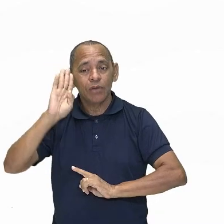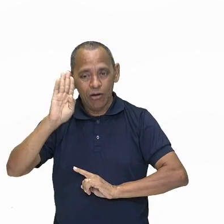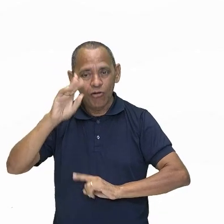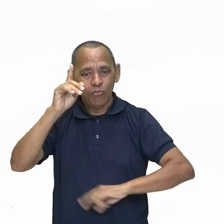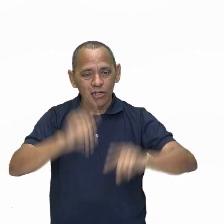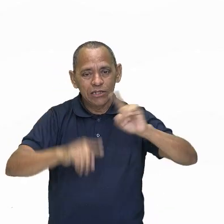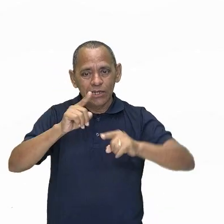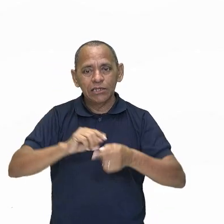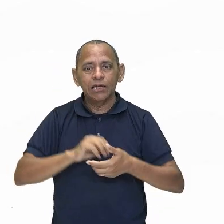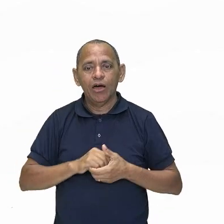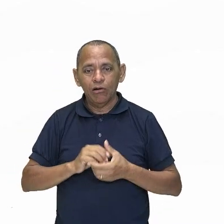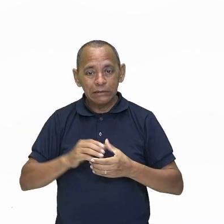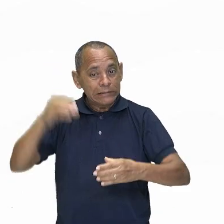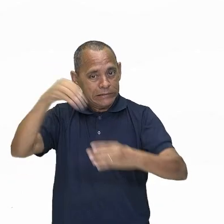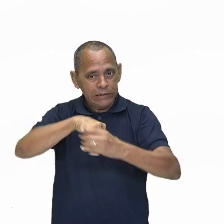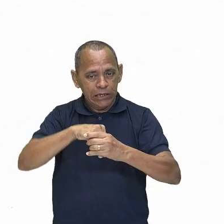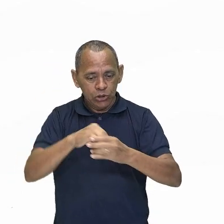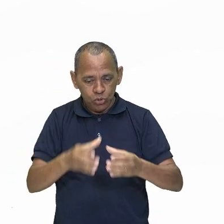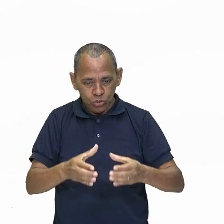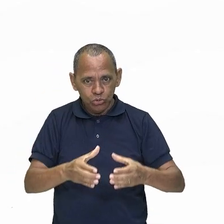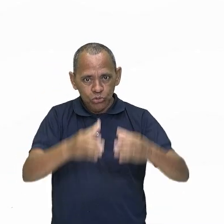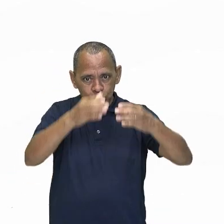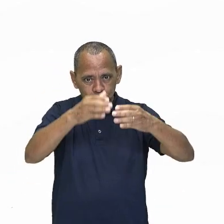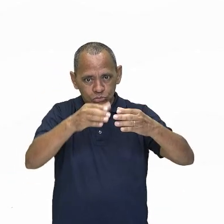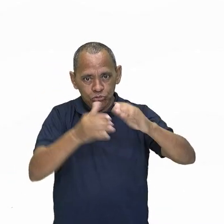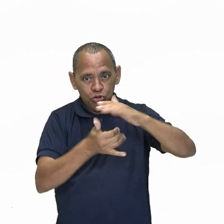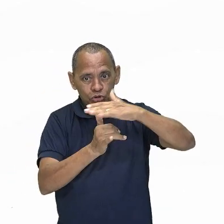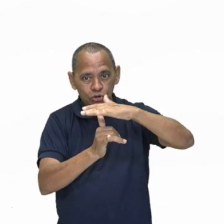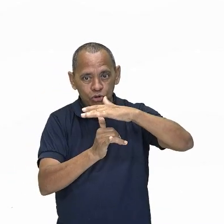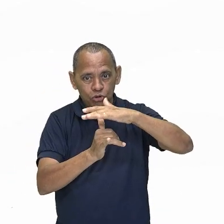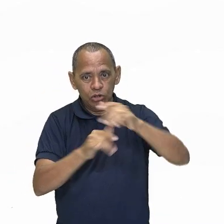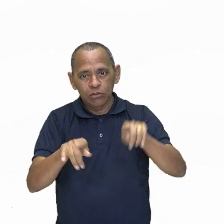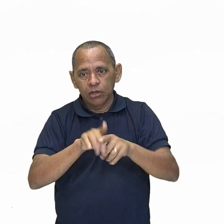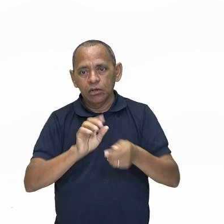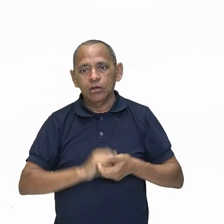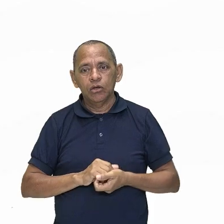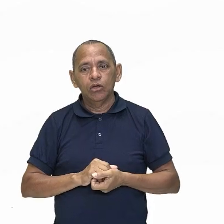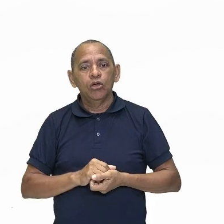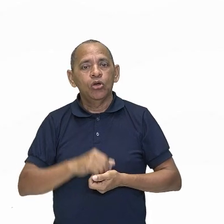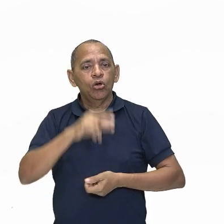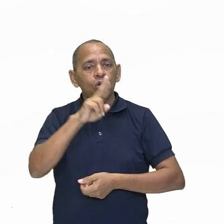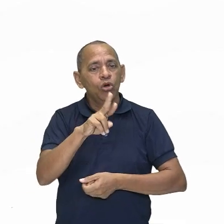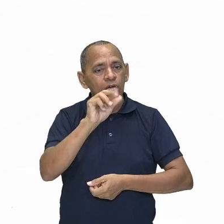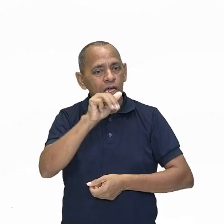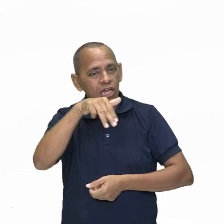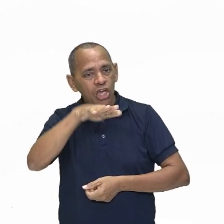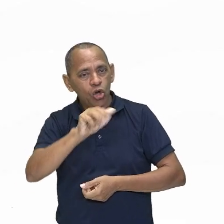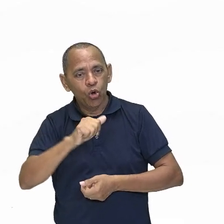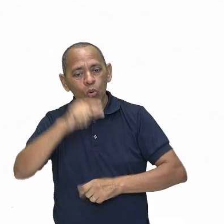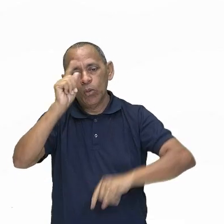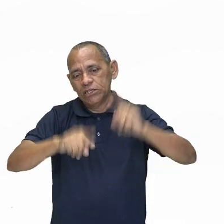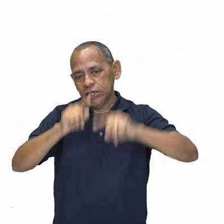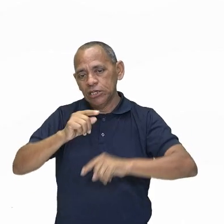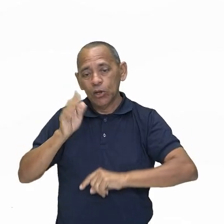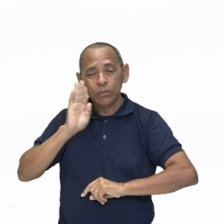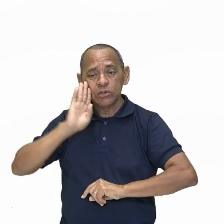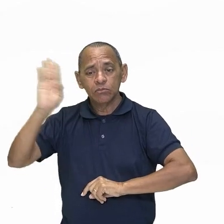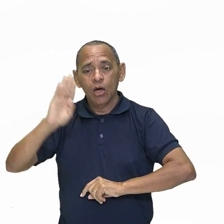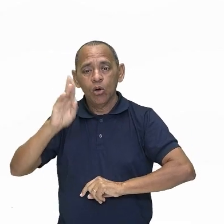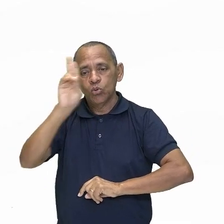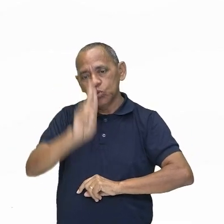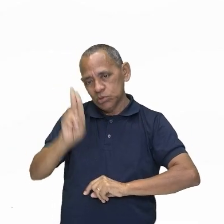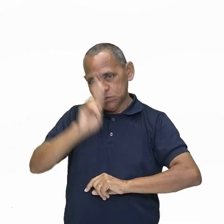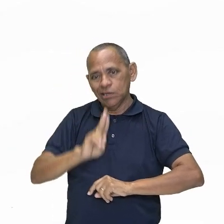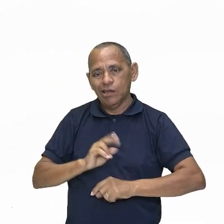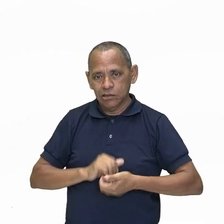termonucleares. O urânio é o principal elemento utilizado como combustível